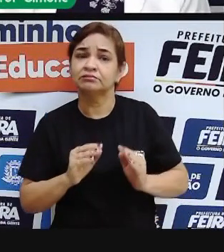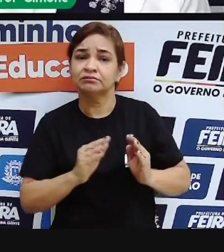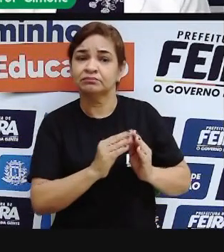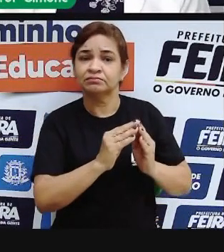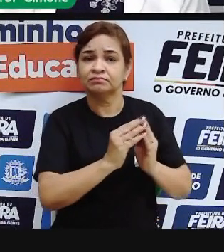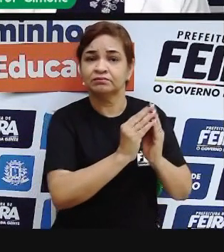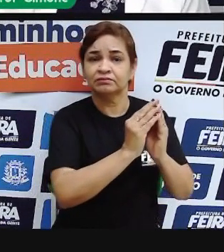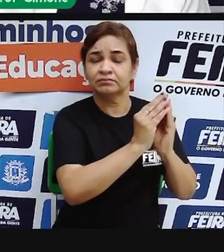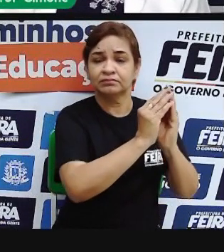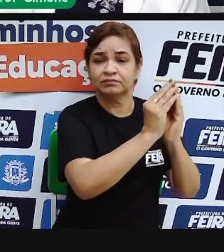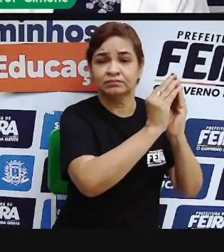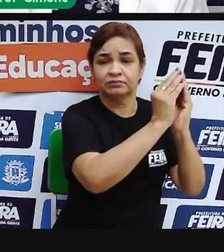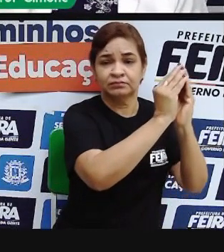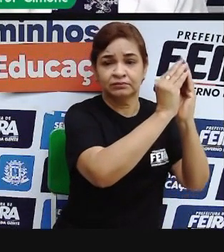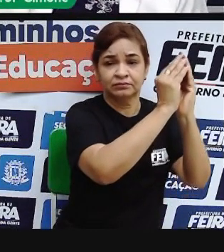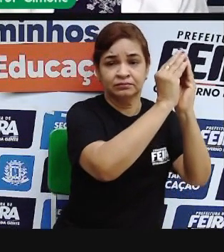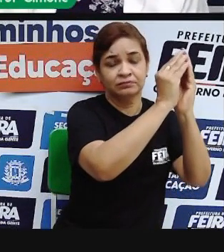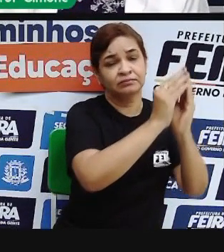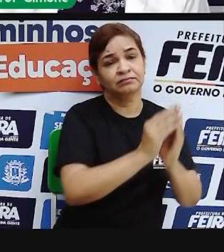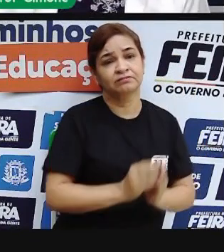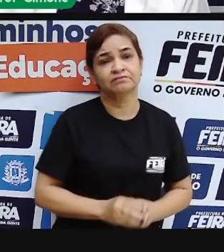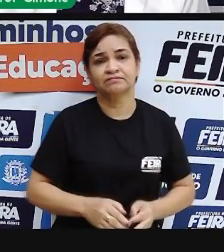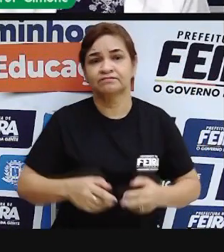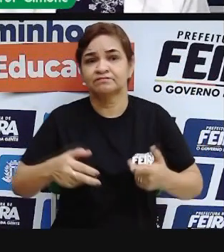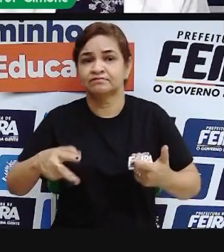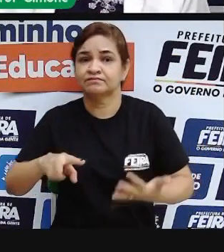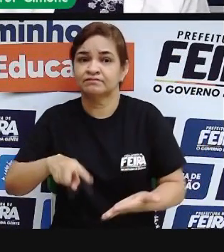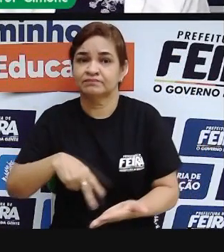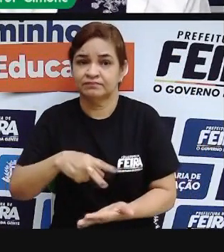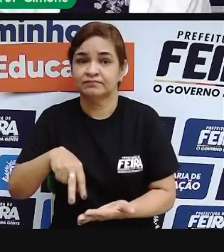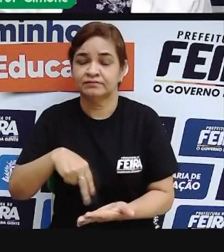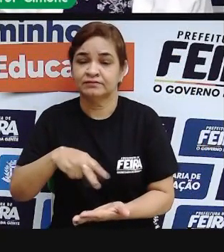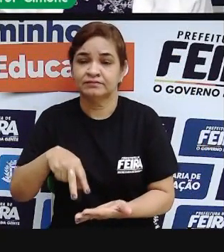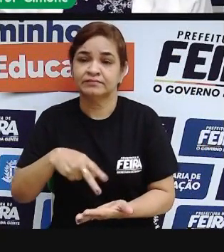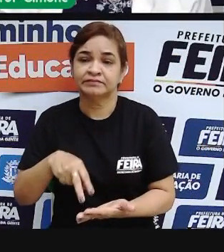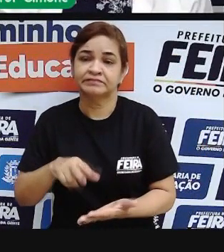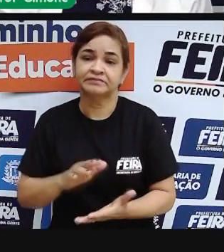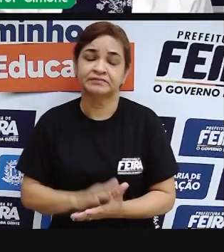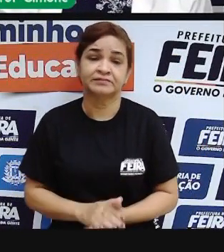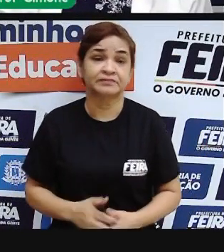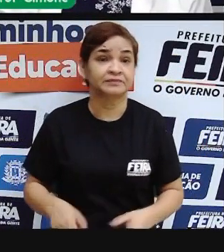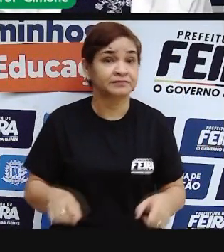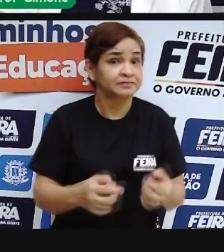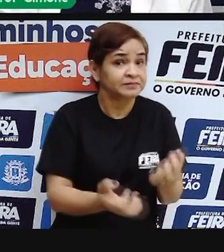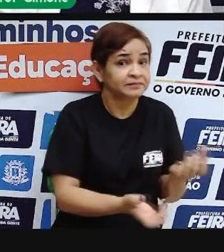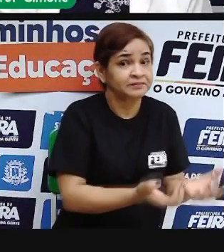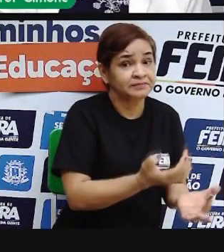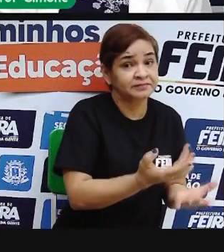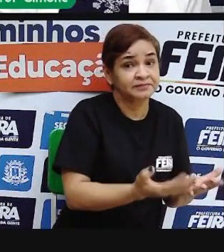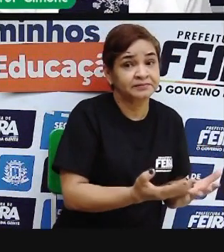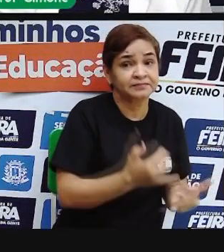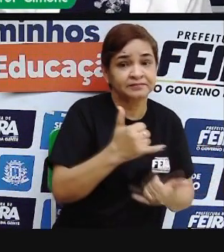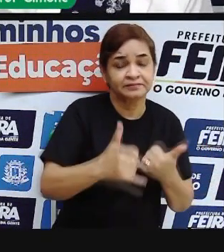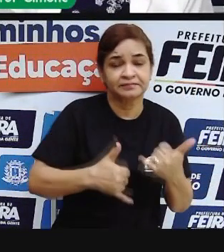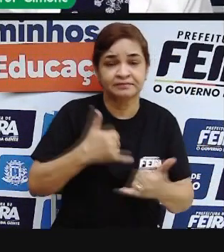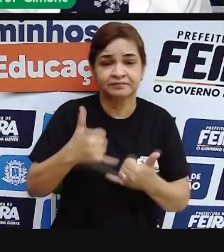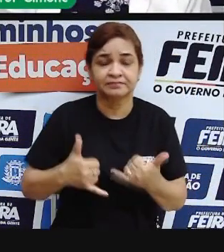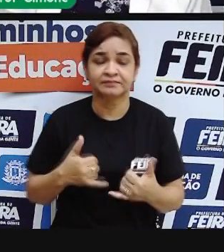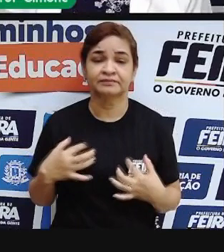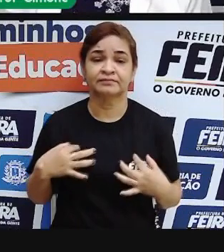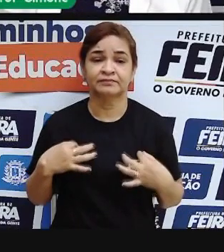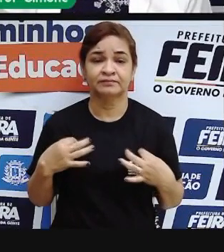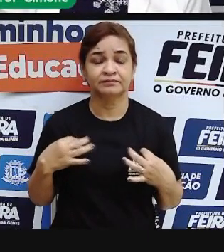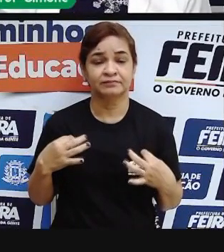o forró, o xote, o chachado, o baião, os balões, a fogueira, as brincadeiras e as